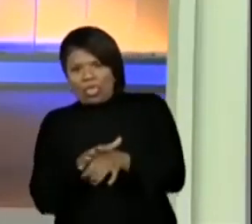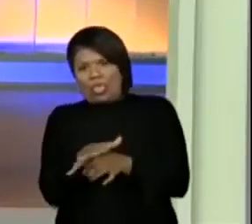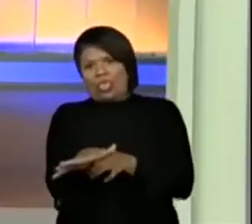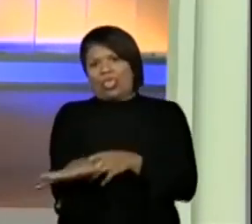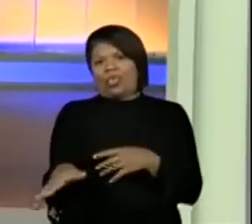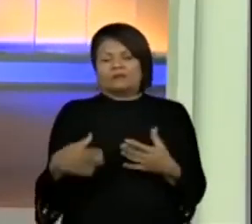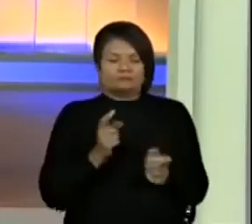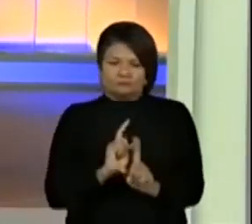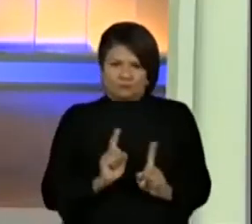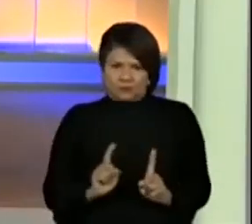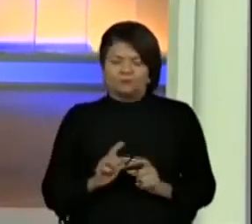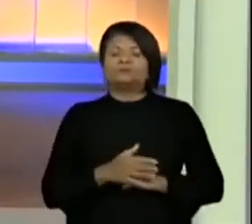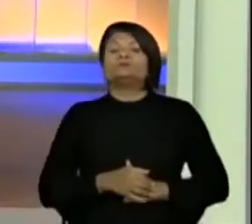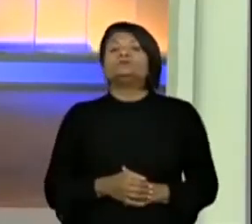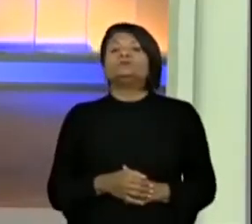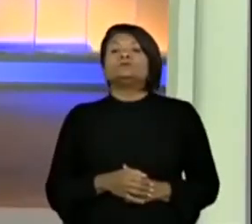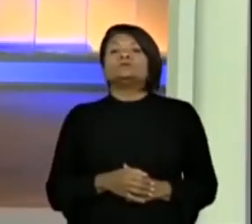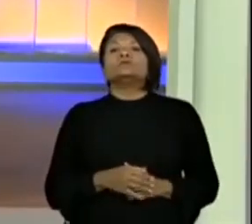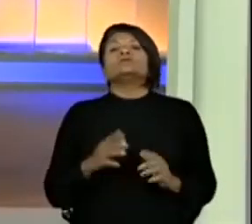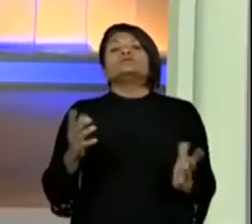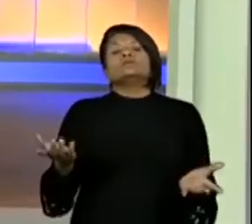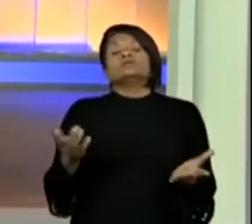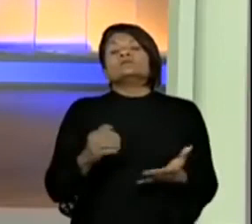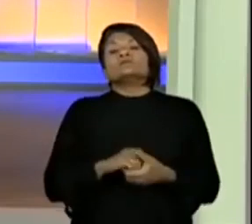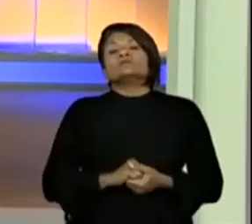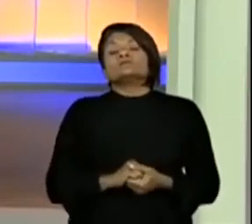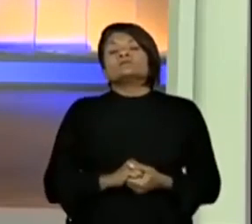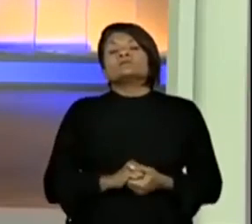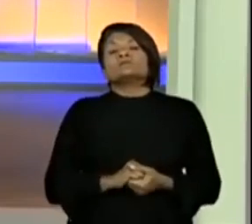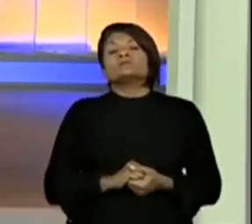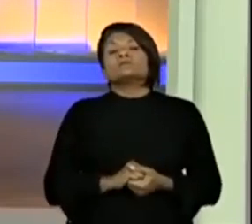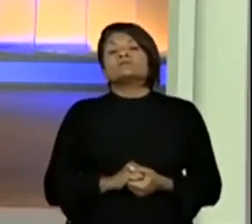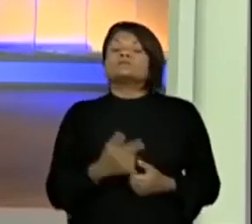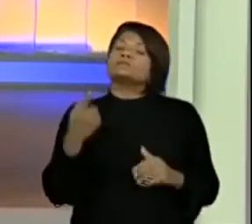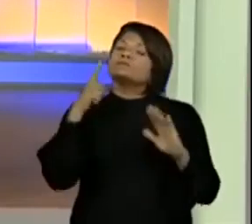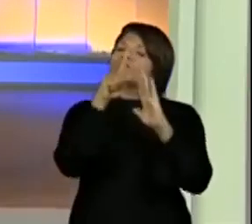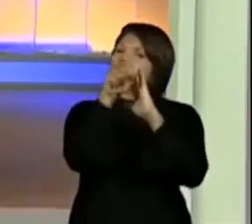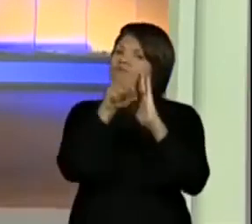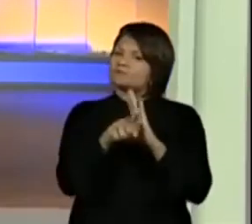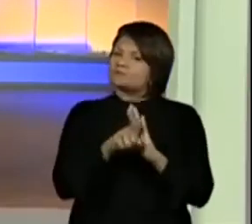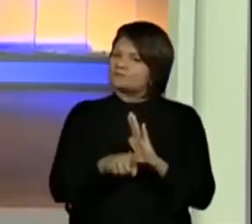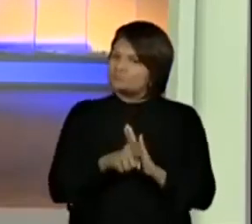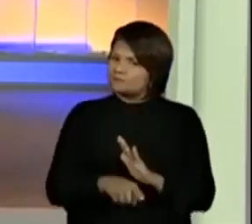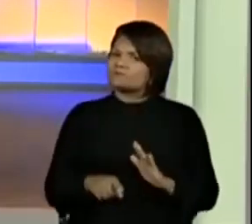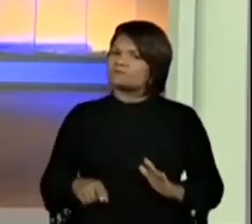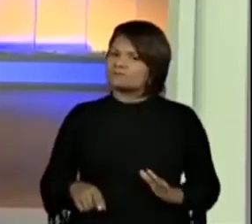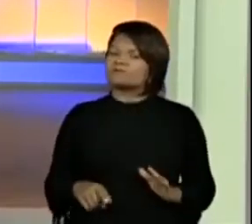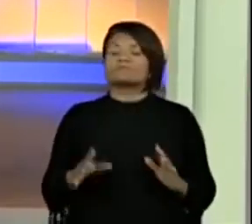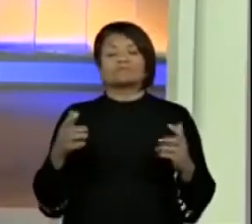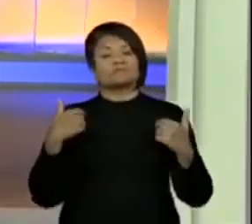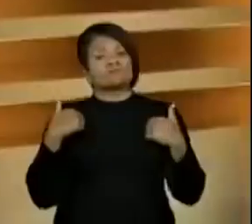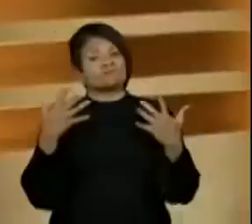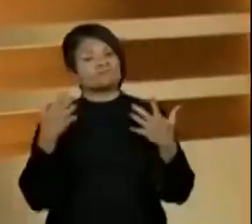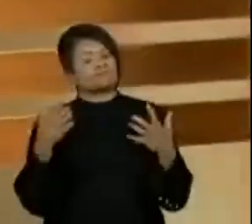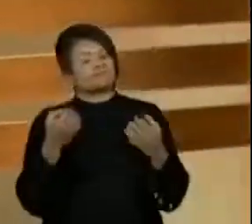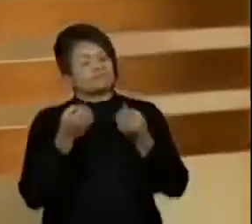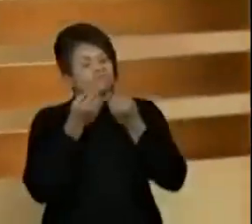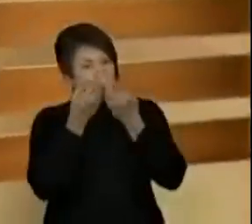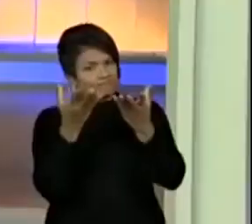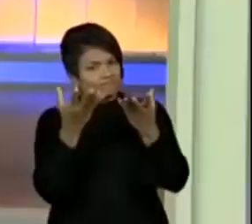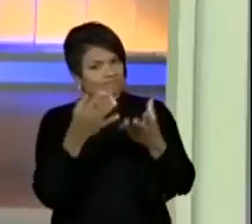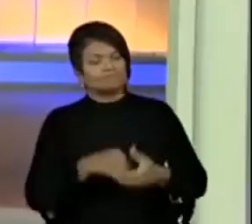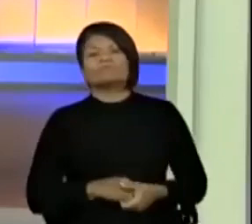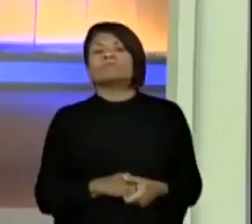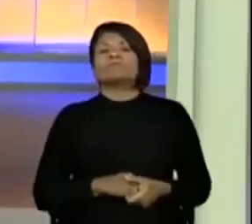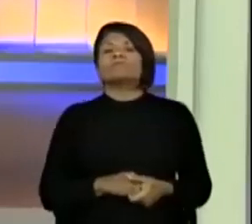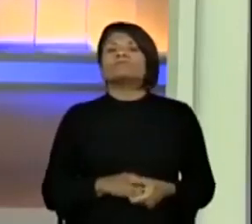ficar brava. Aqui estão os meus materiais. E aí, perguntas? Perguntas que não querem calar. Vamos lá.